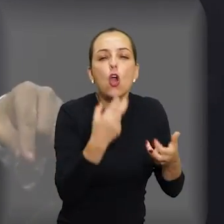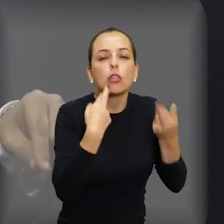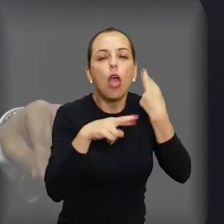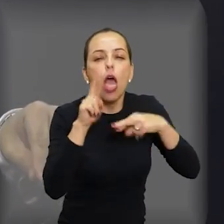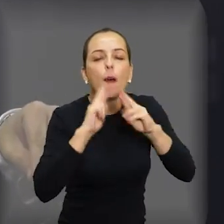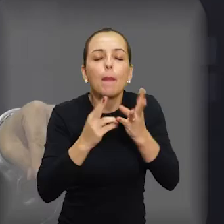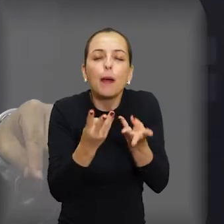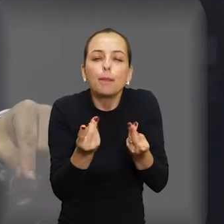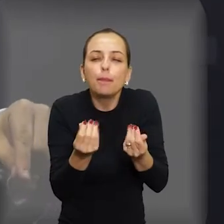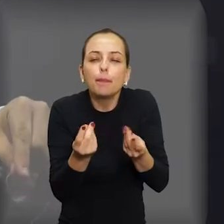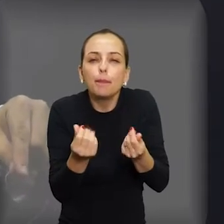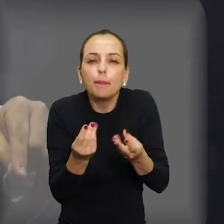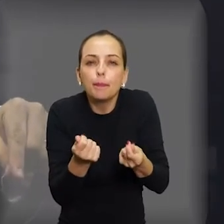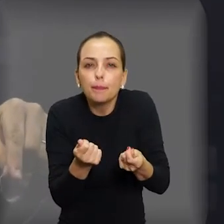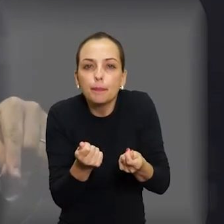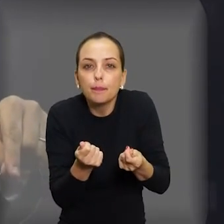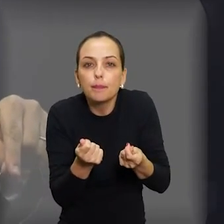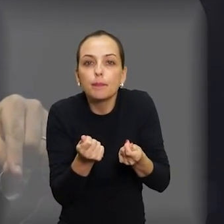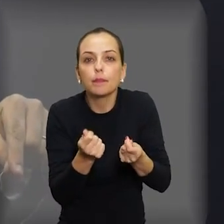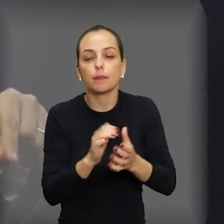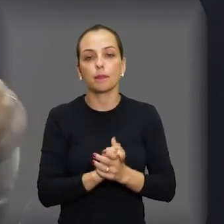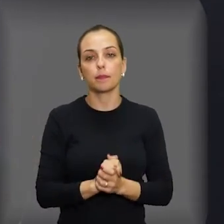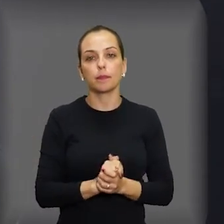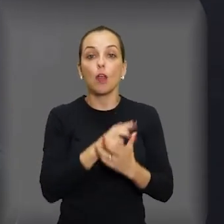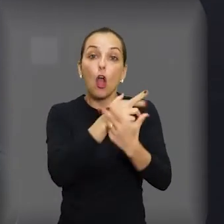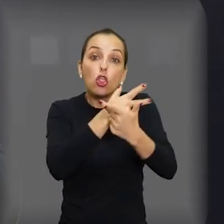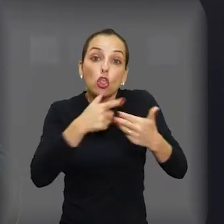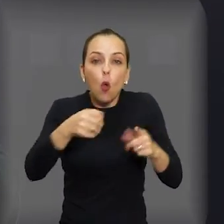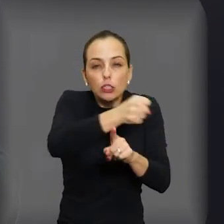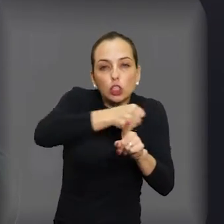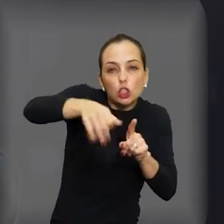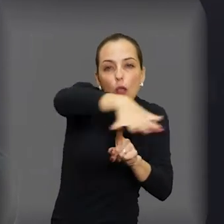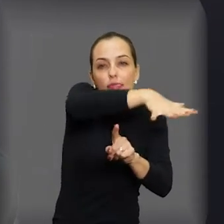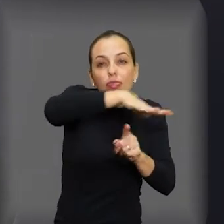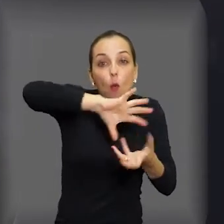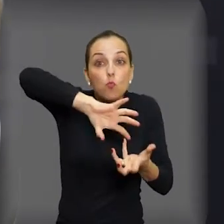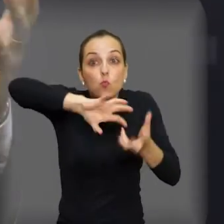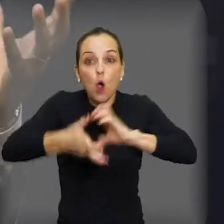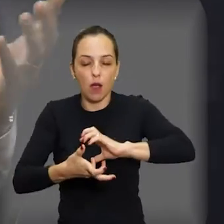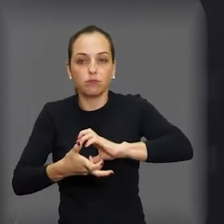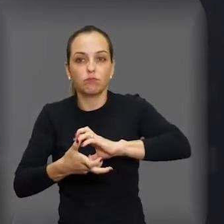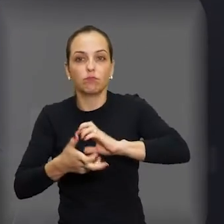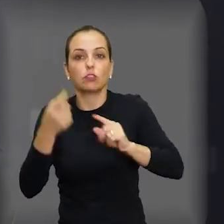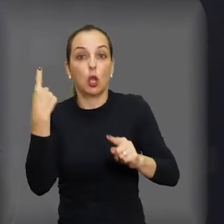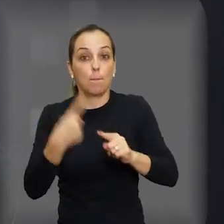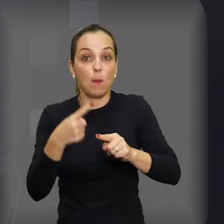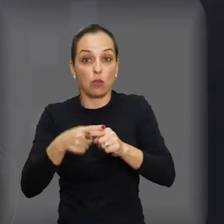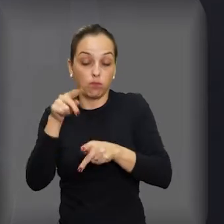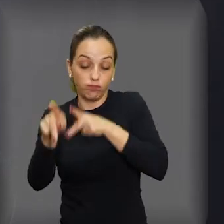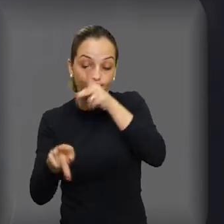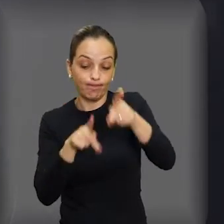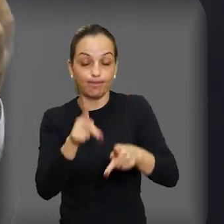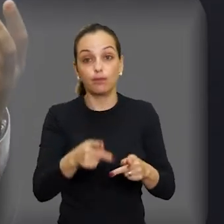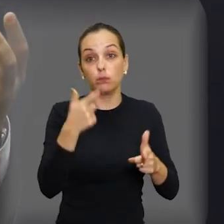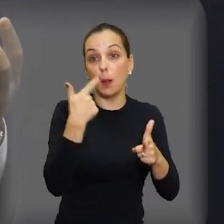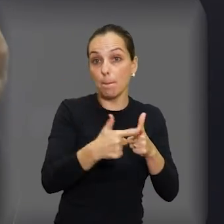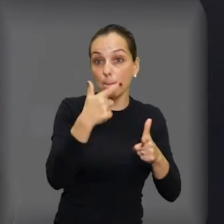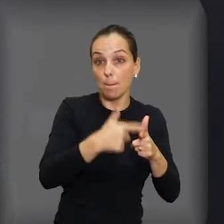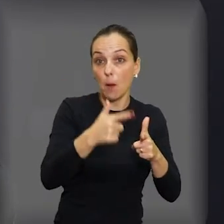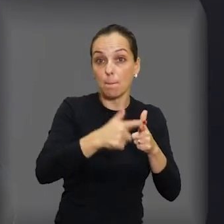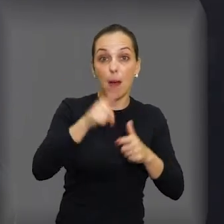se eu não for atendido, para quem eu posso reclamar? São sistemas que modificariam, haveria uma